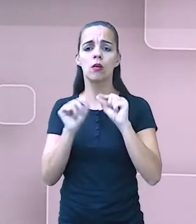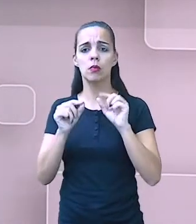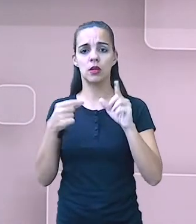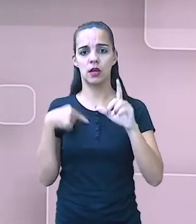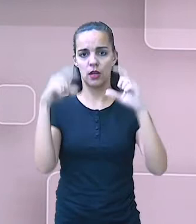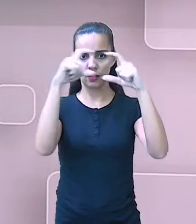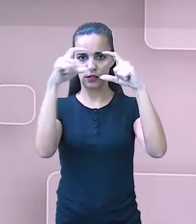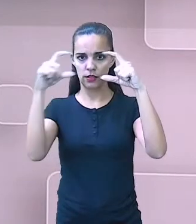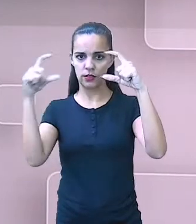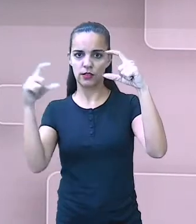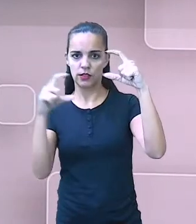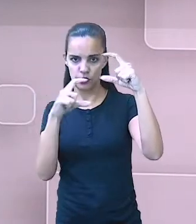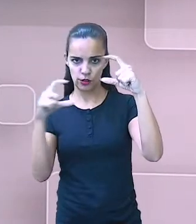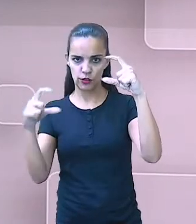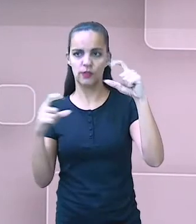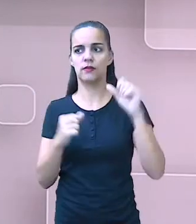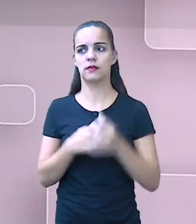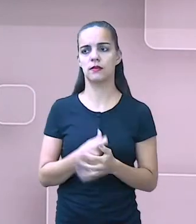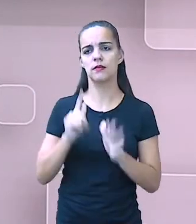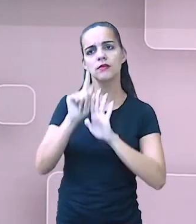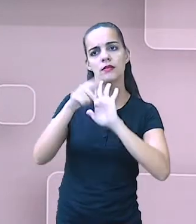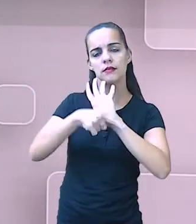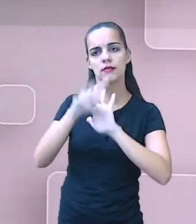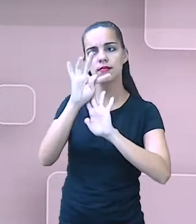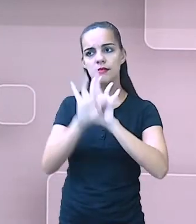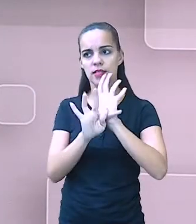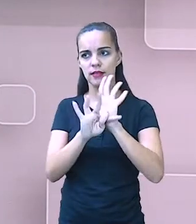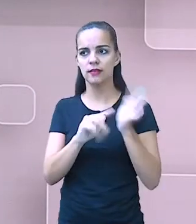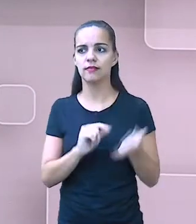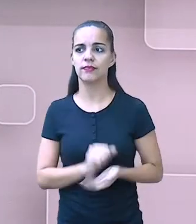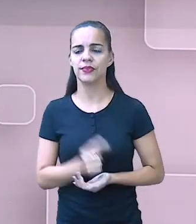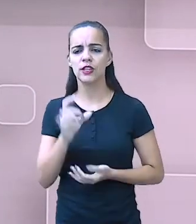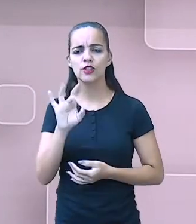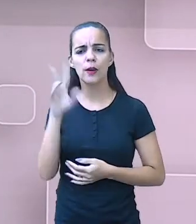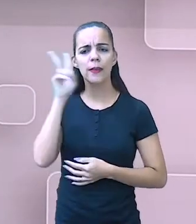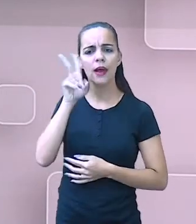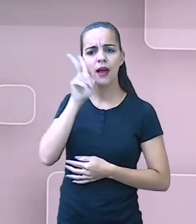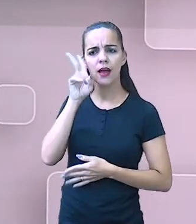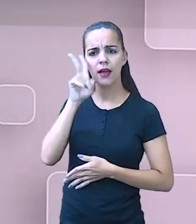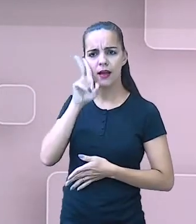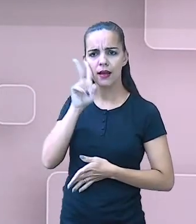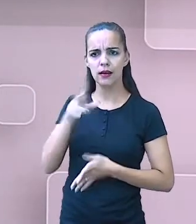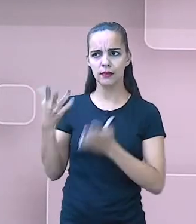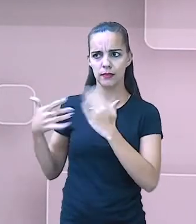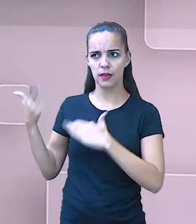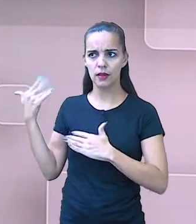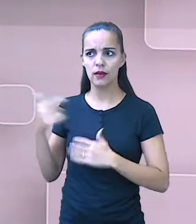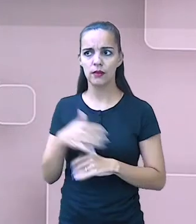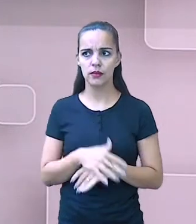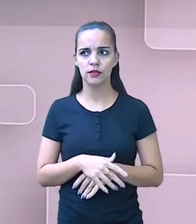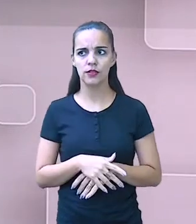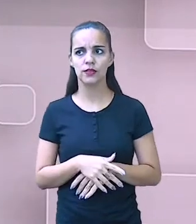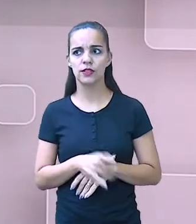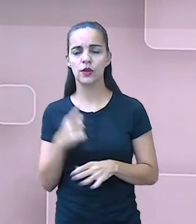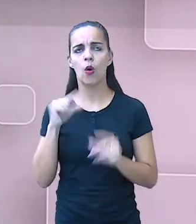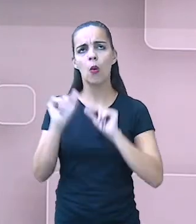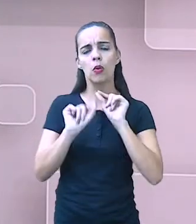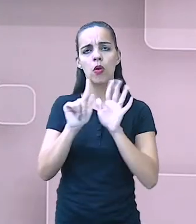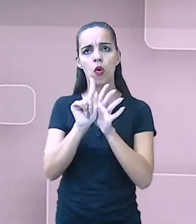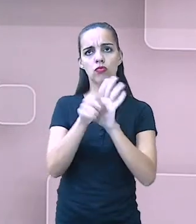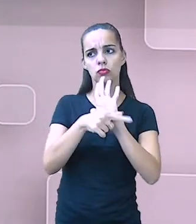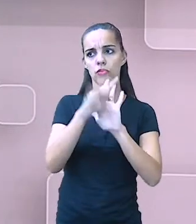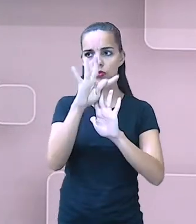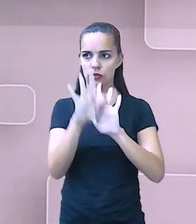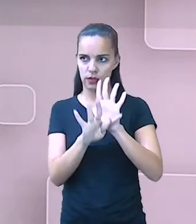próprias desse gênero textual. E para relembrar, eu gostaria de dizer para vocês o que é realmente o gênero textual, qual